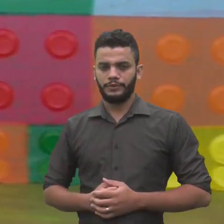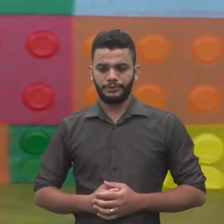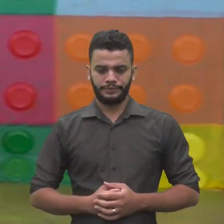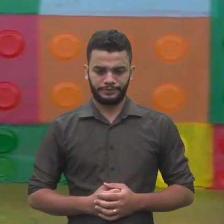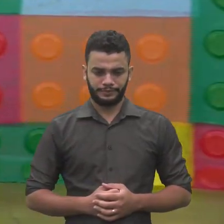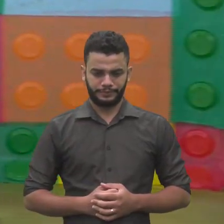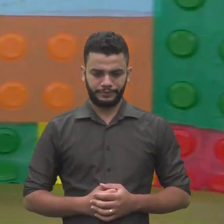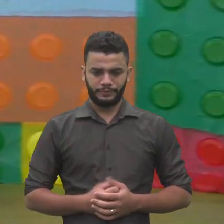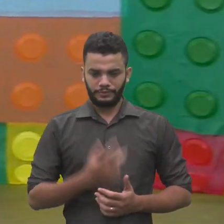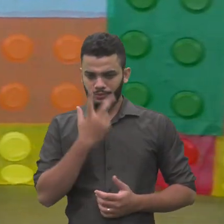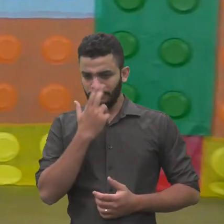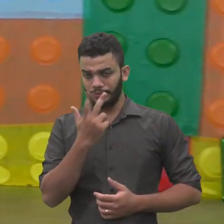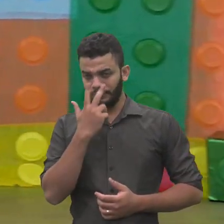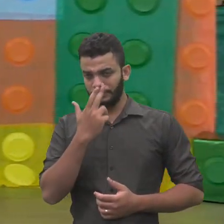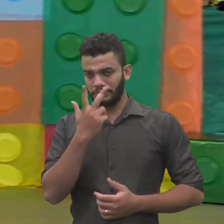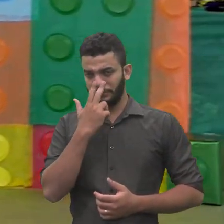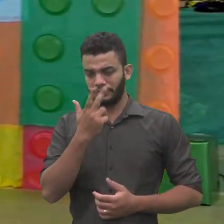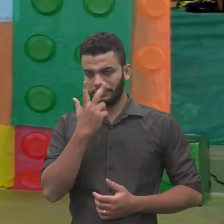Parece o quê?